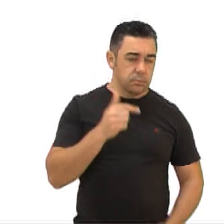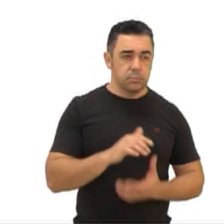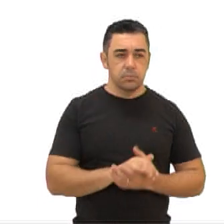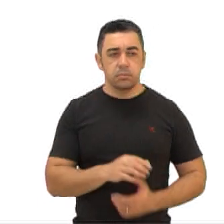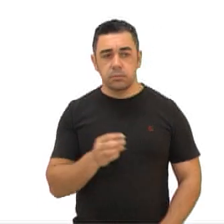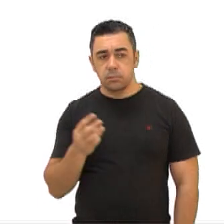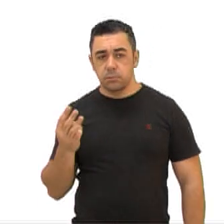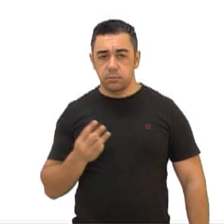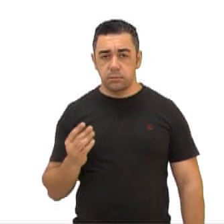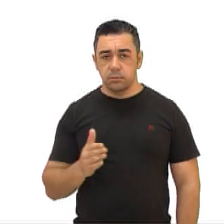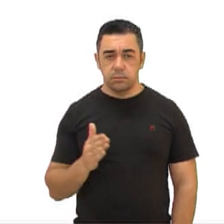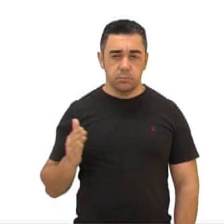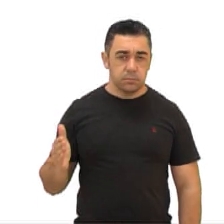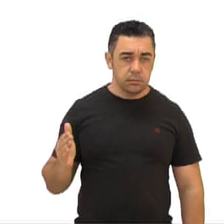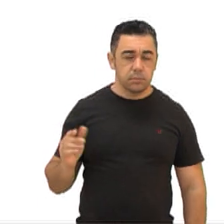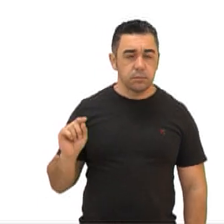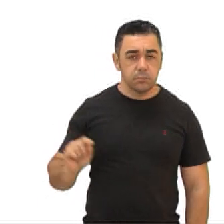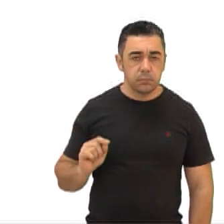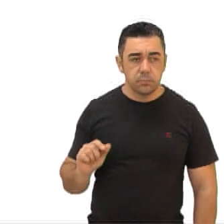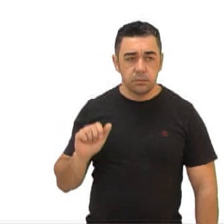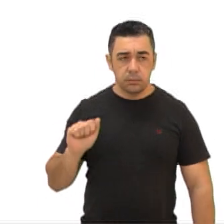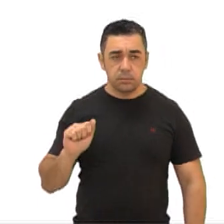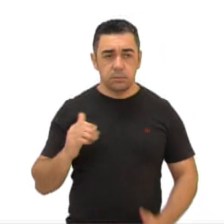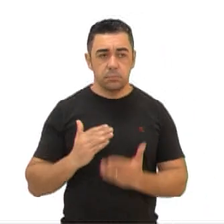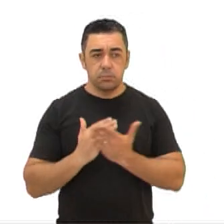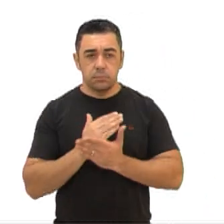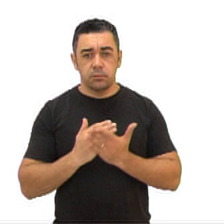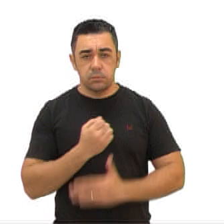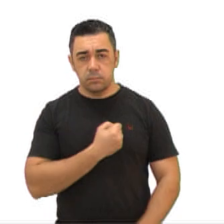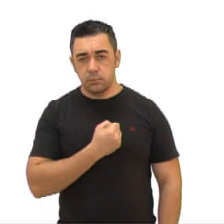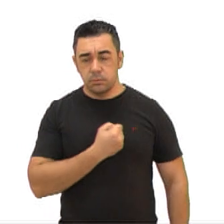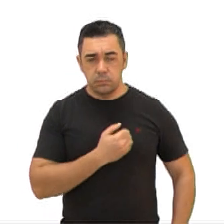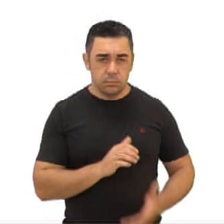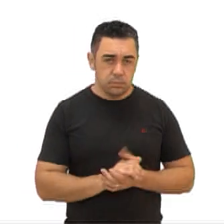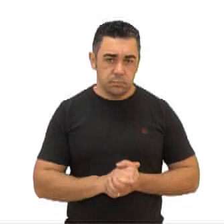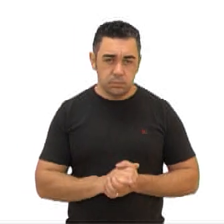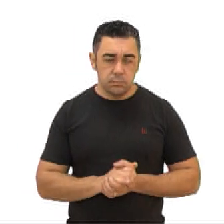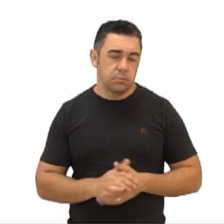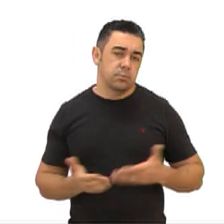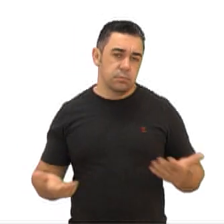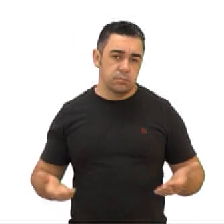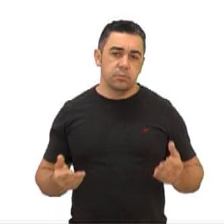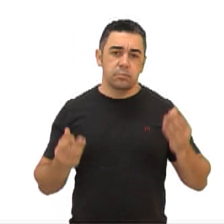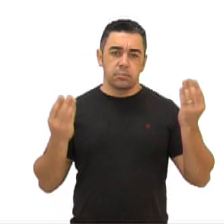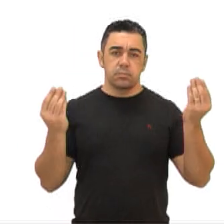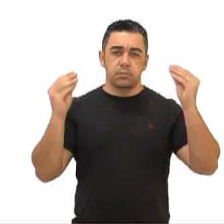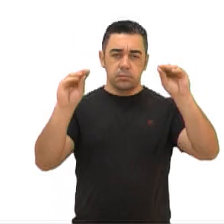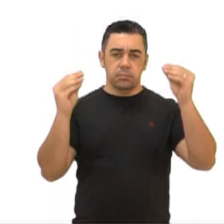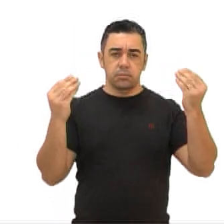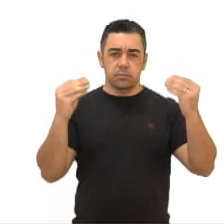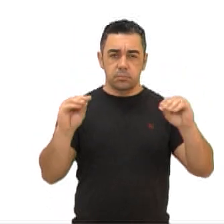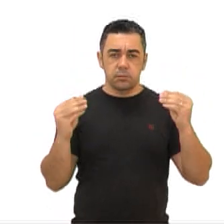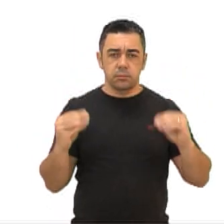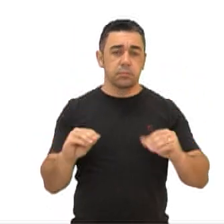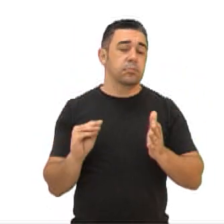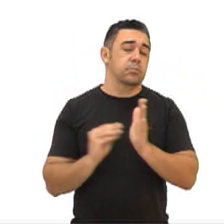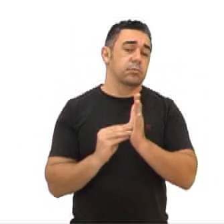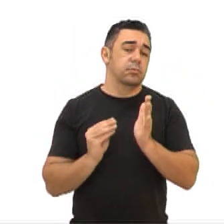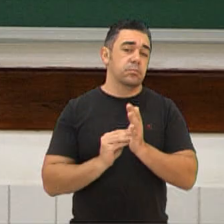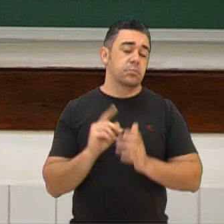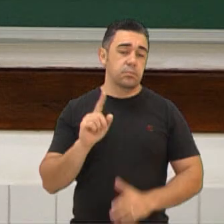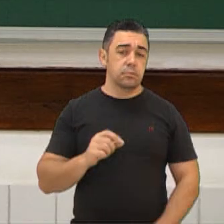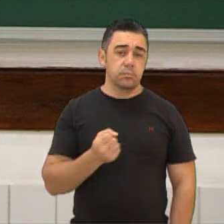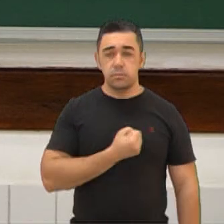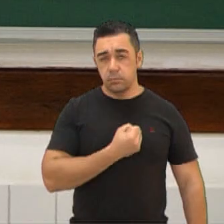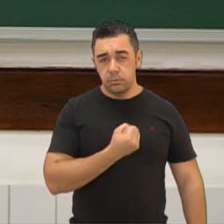parte, ele quer saber se A é a metade de um número. Então você vai representar ele na forma